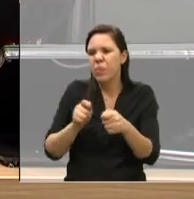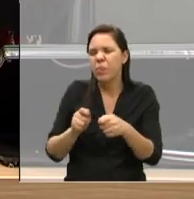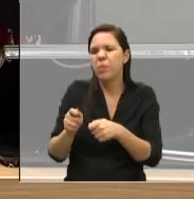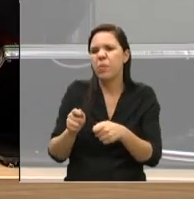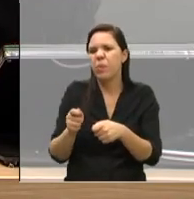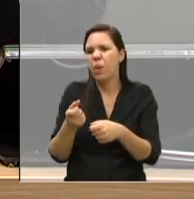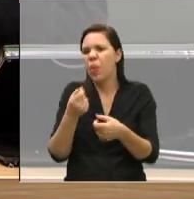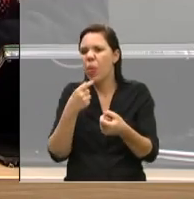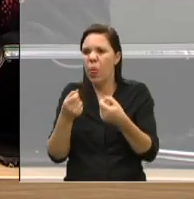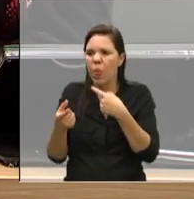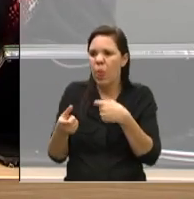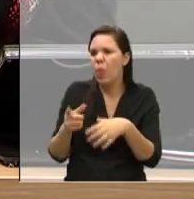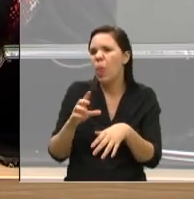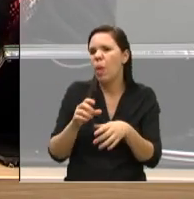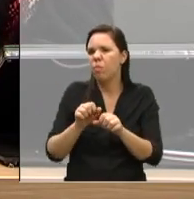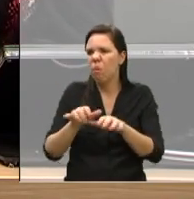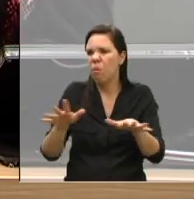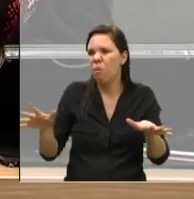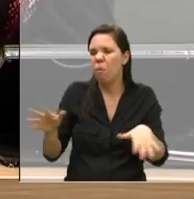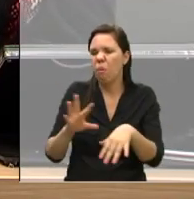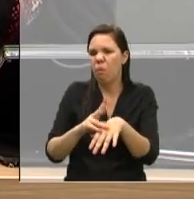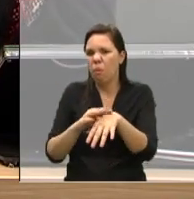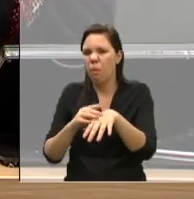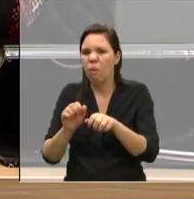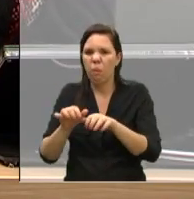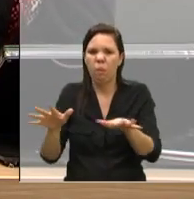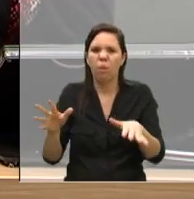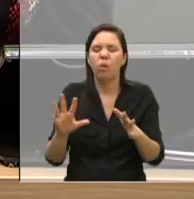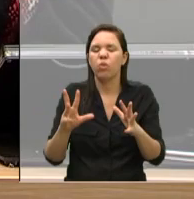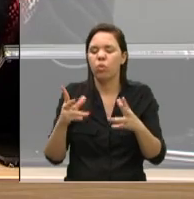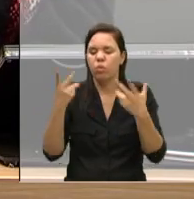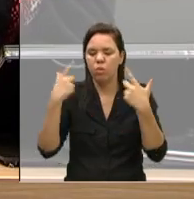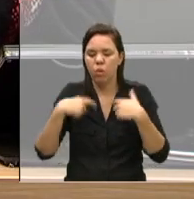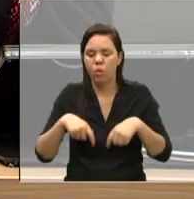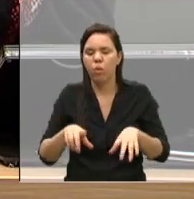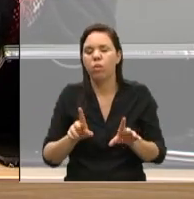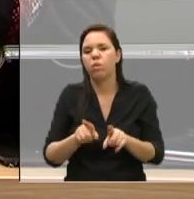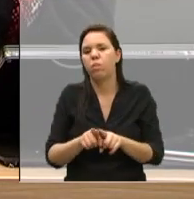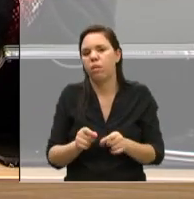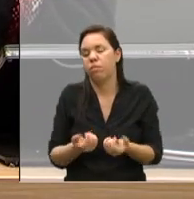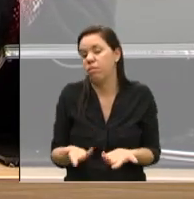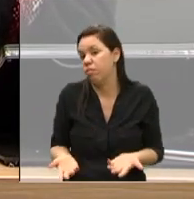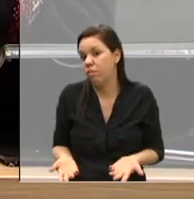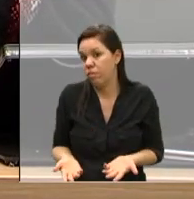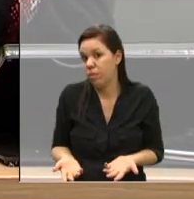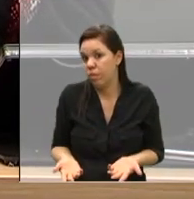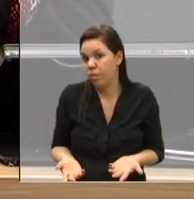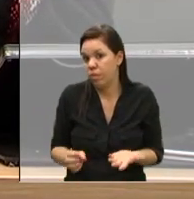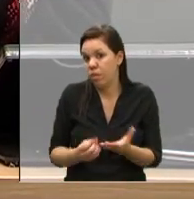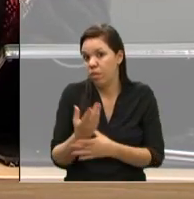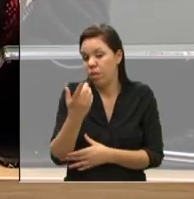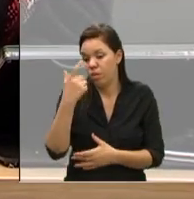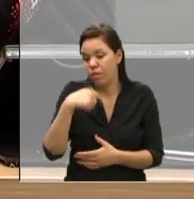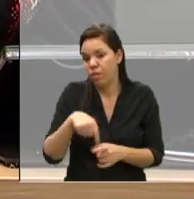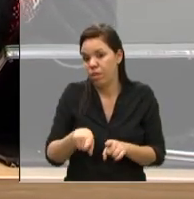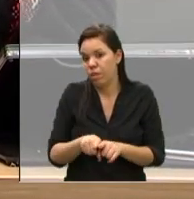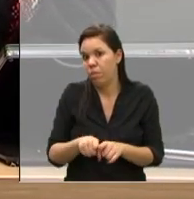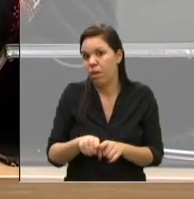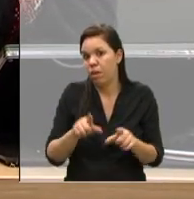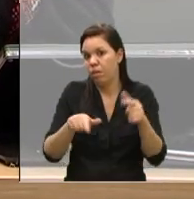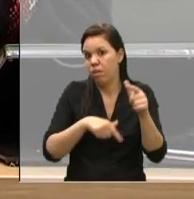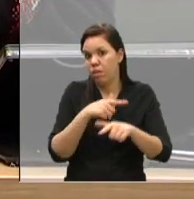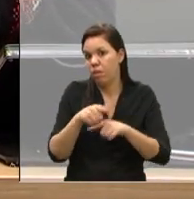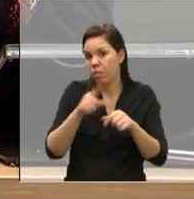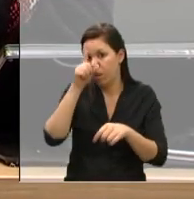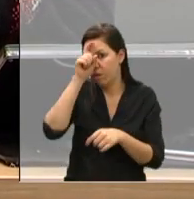epidemia está no seu pico, né? Quando você tem uma epidemia, aí os serviços de saúde não